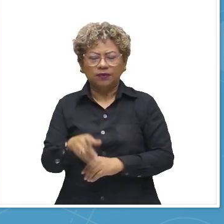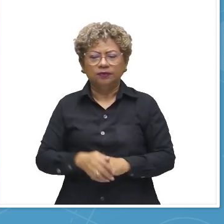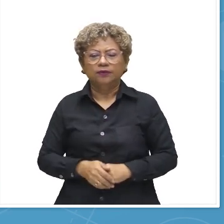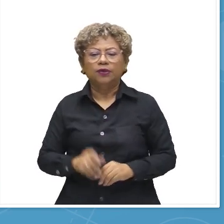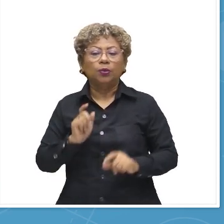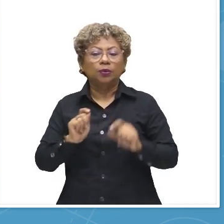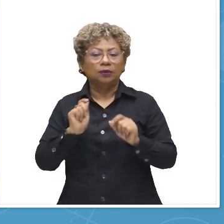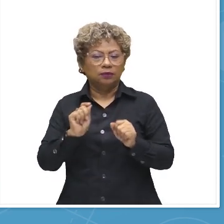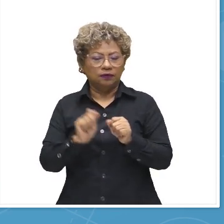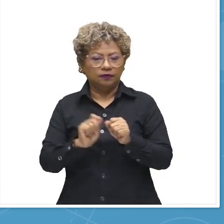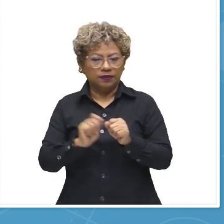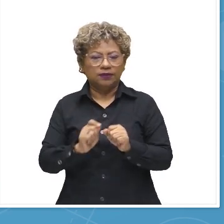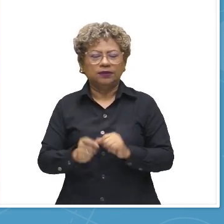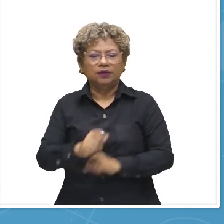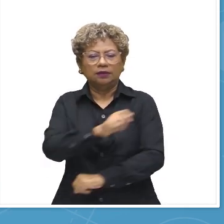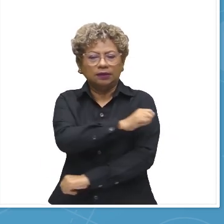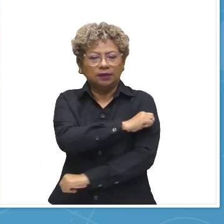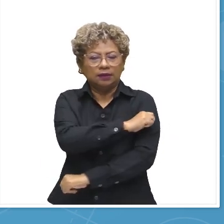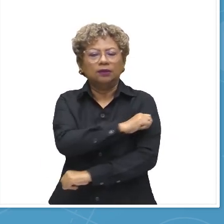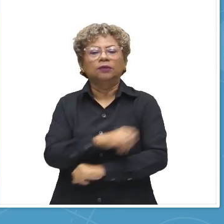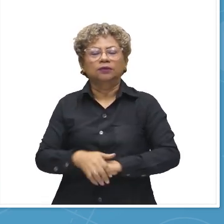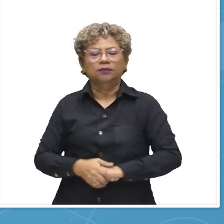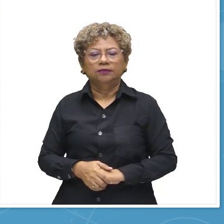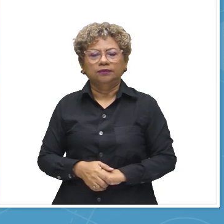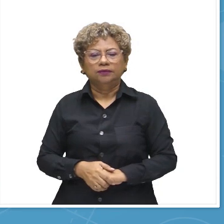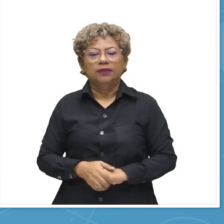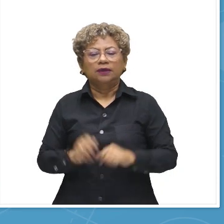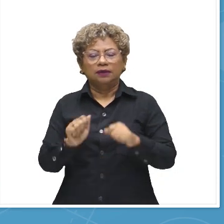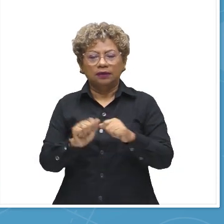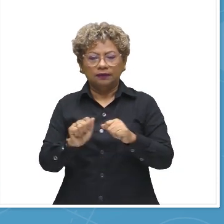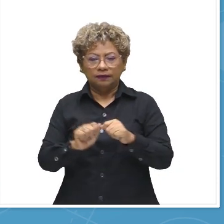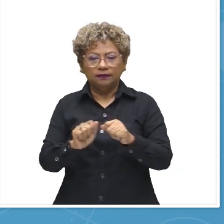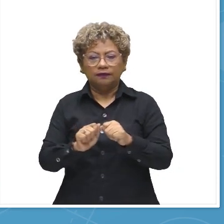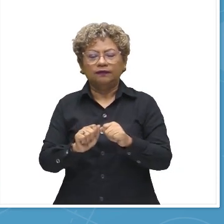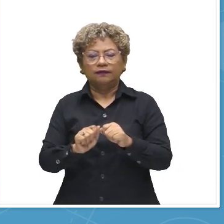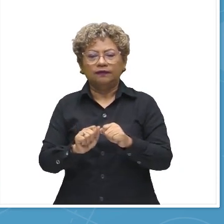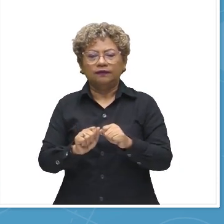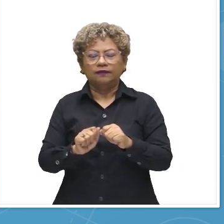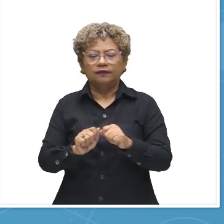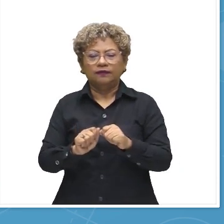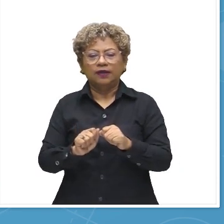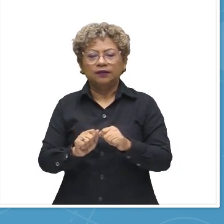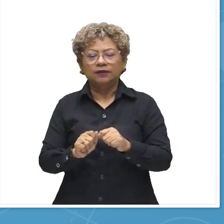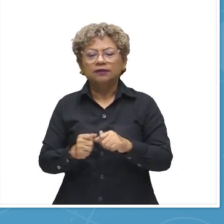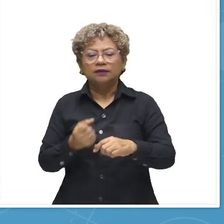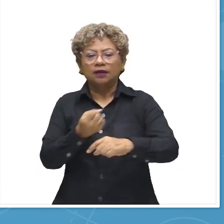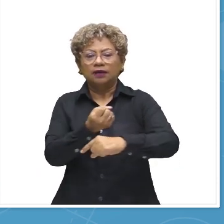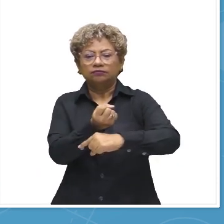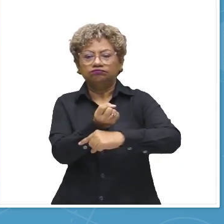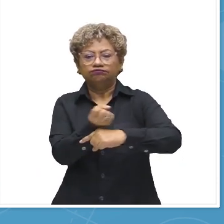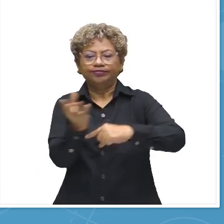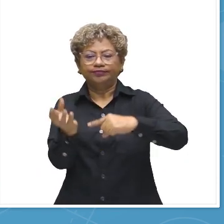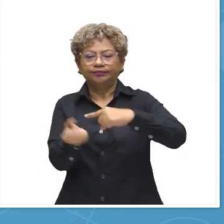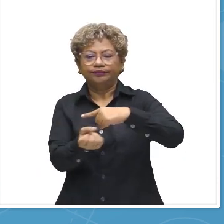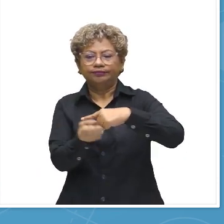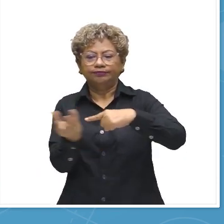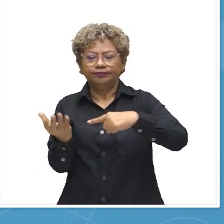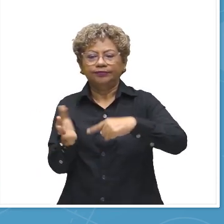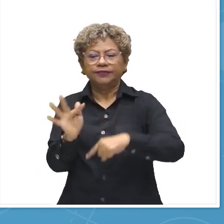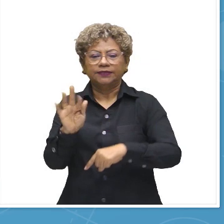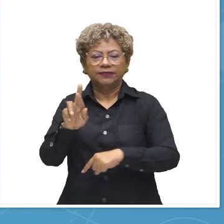fazer, pessoal, é simplificar a fração, tá? Então perceba que eu consigo simplificar essa